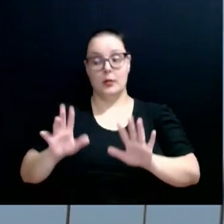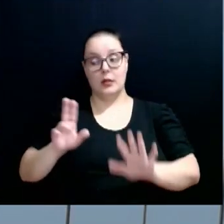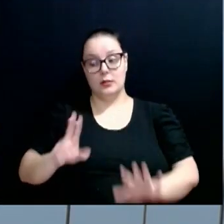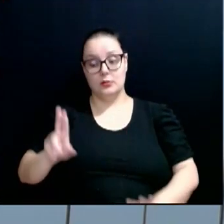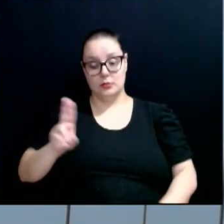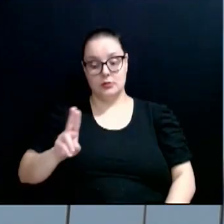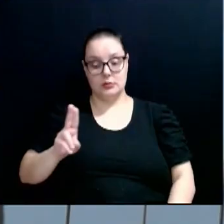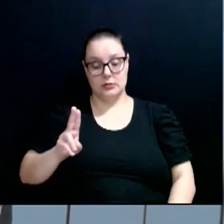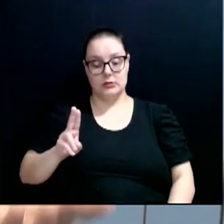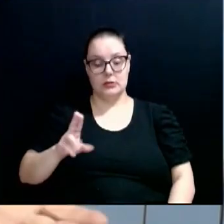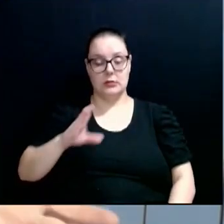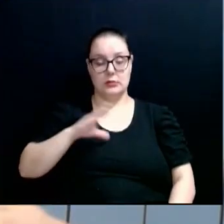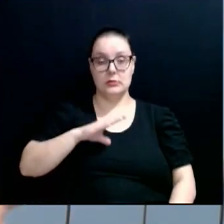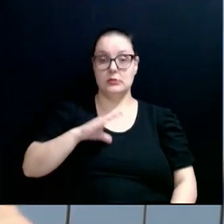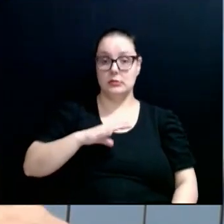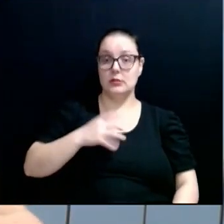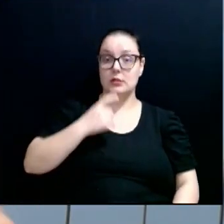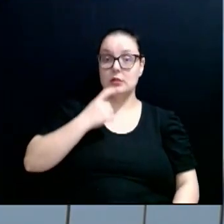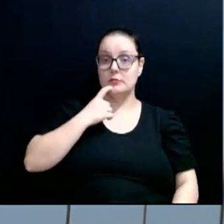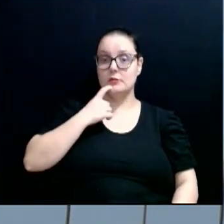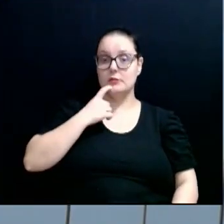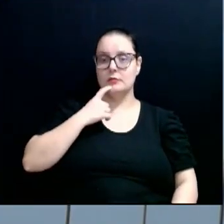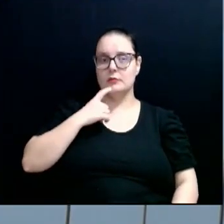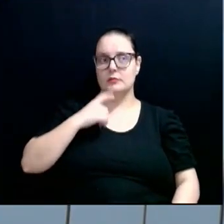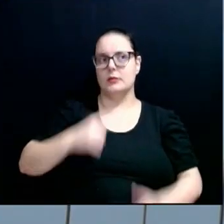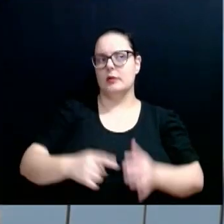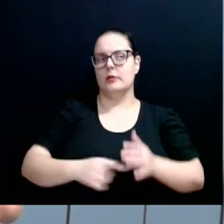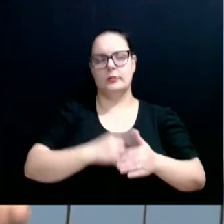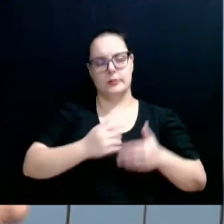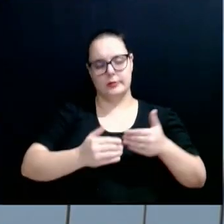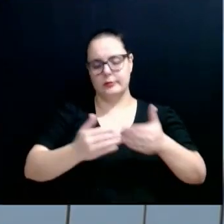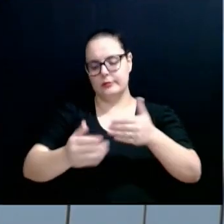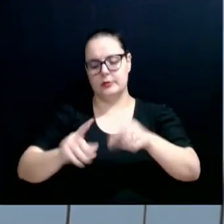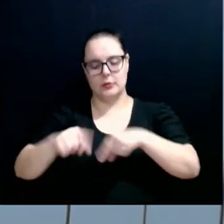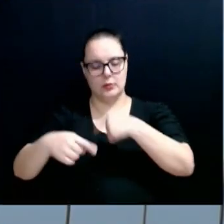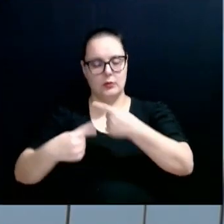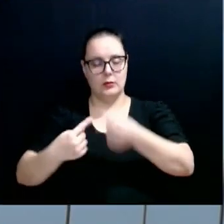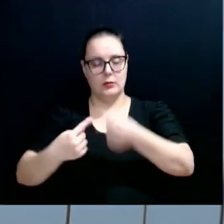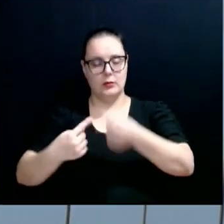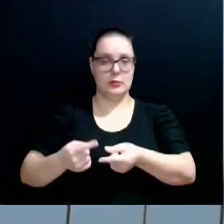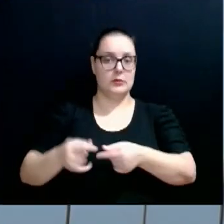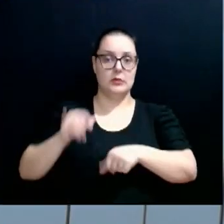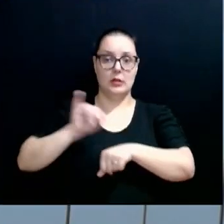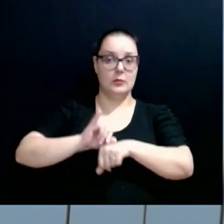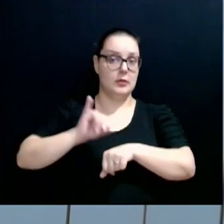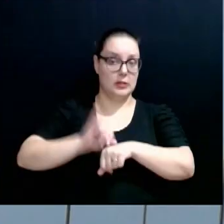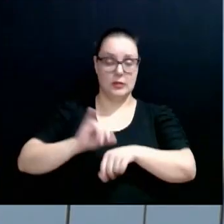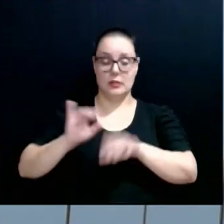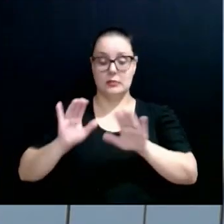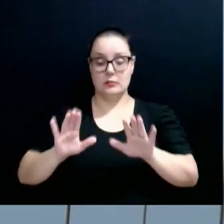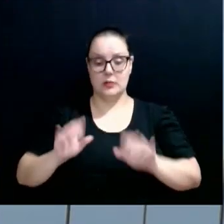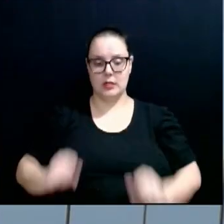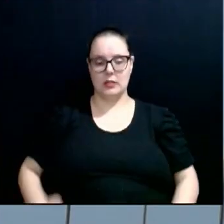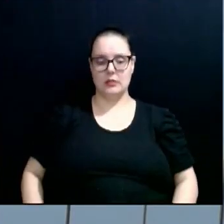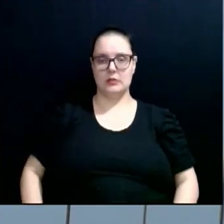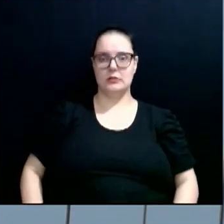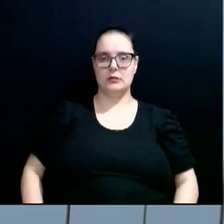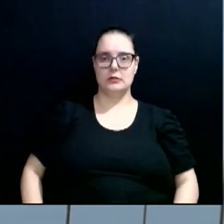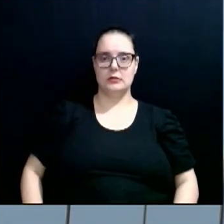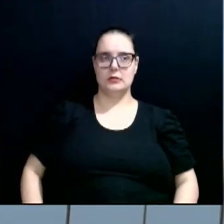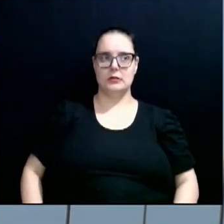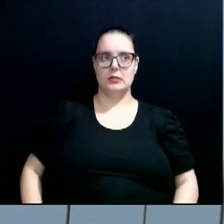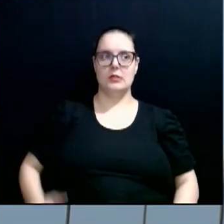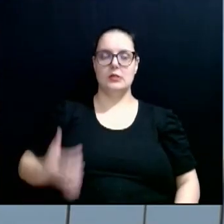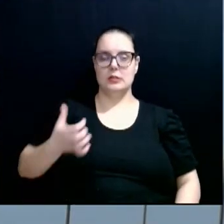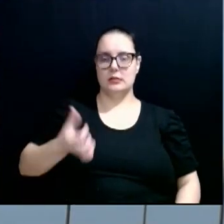já sai na frente de muitas outras capitais também. Só que 60 ônibus é o que